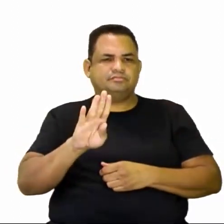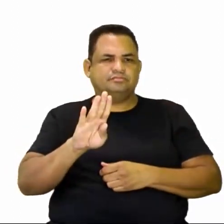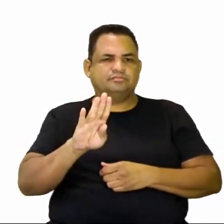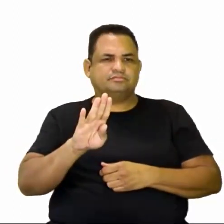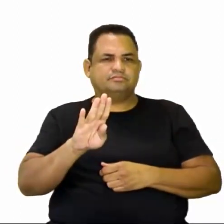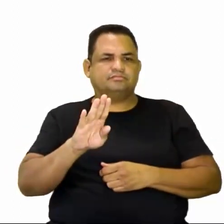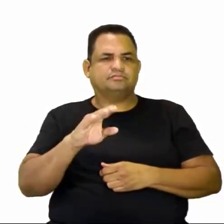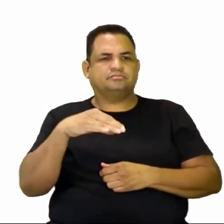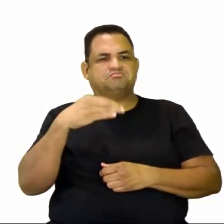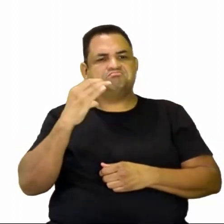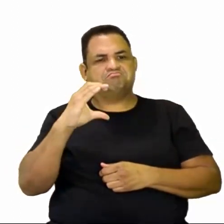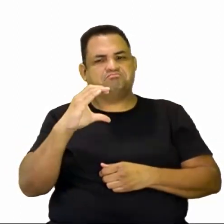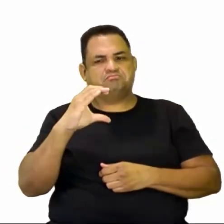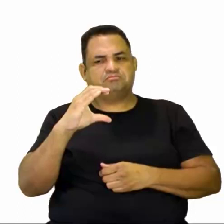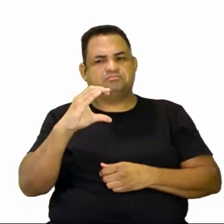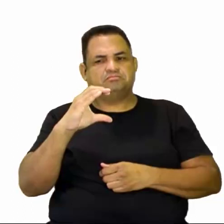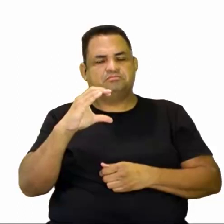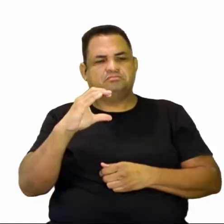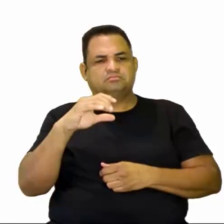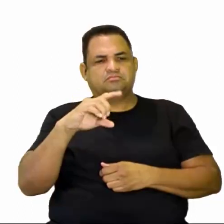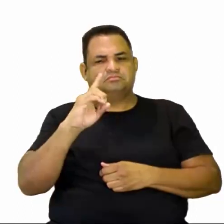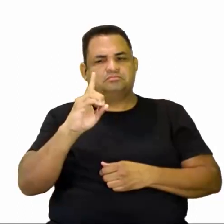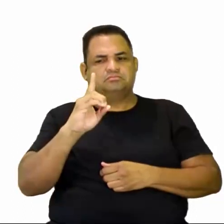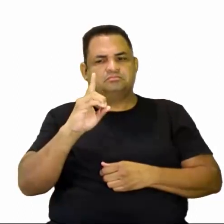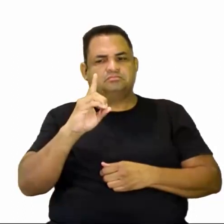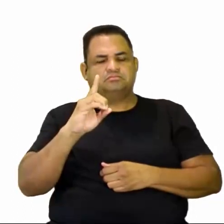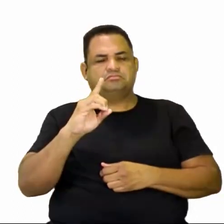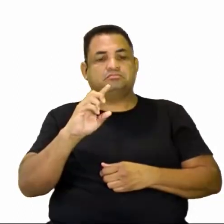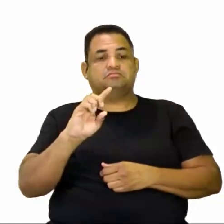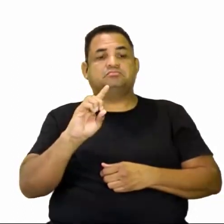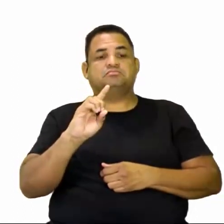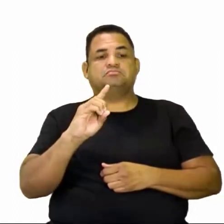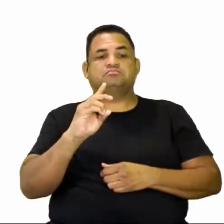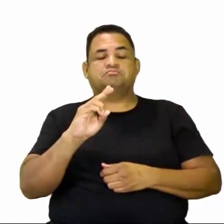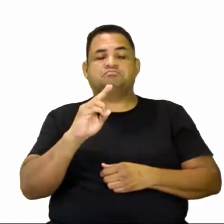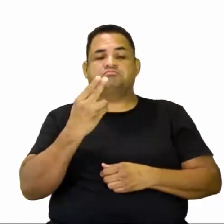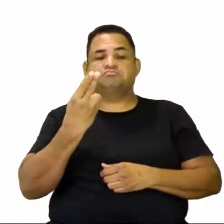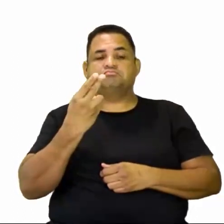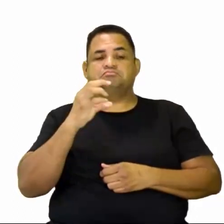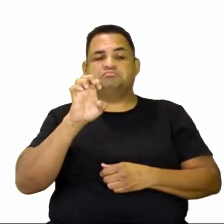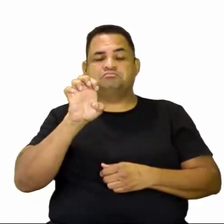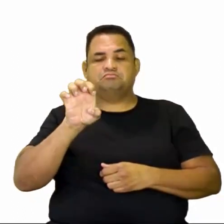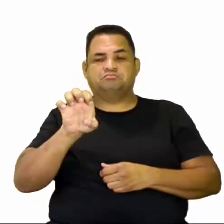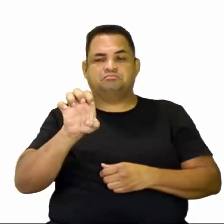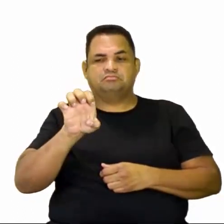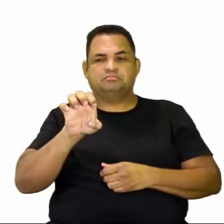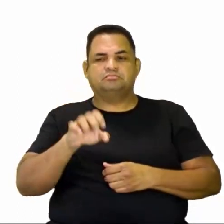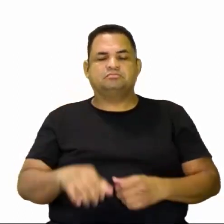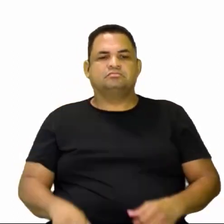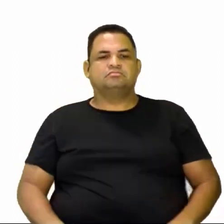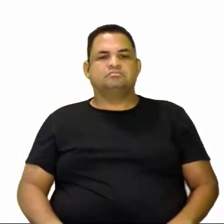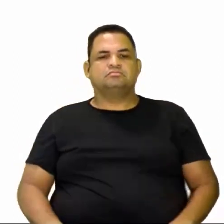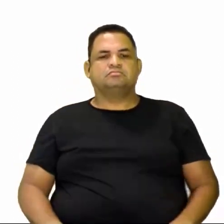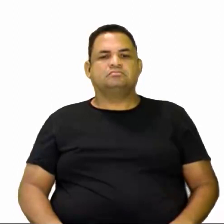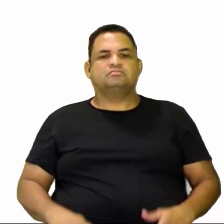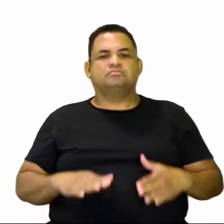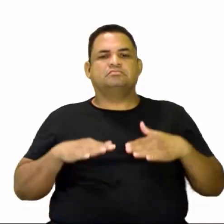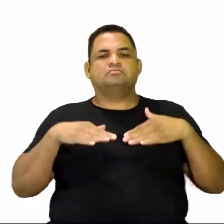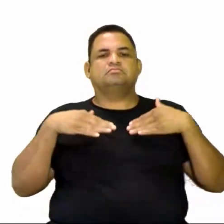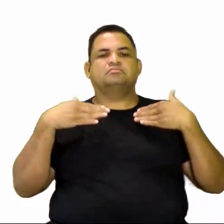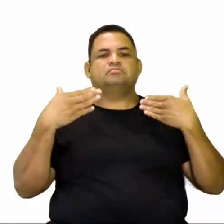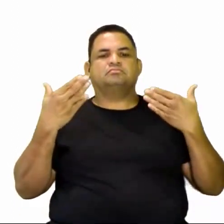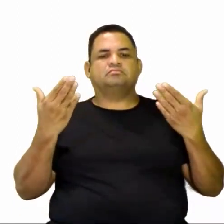B, letra C, letra D ou letra E? Qual